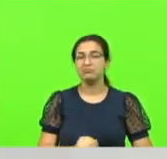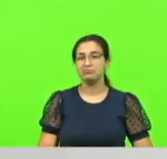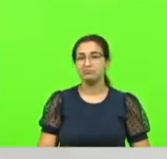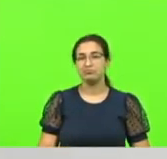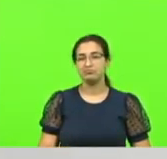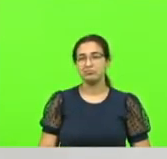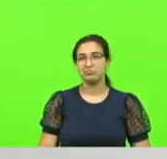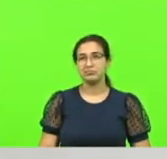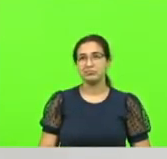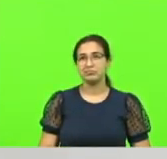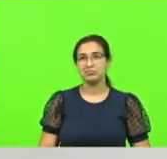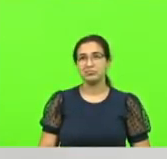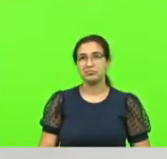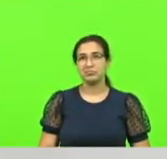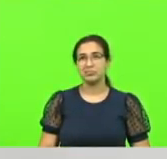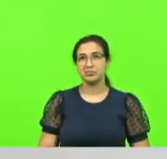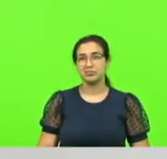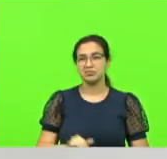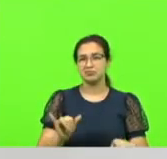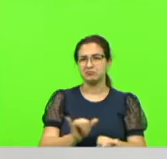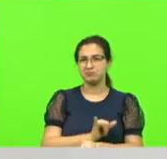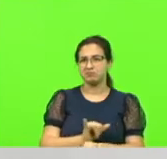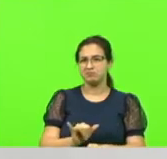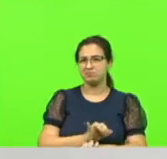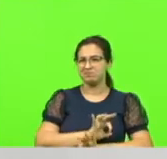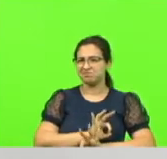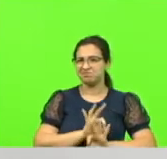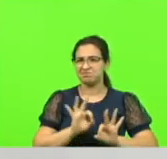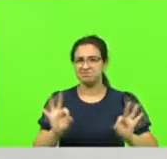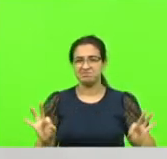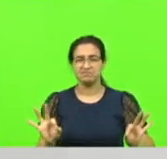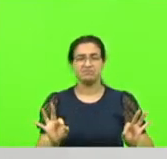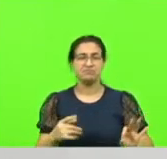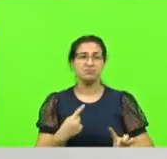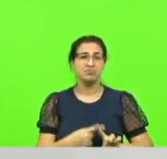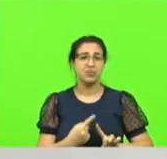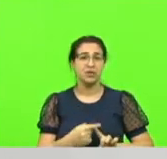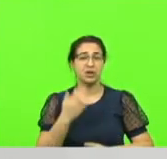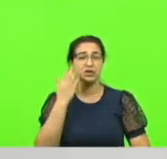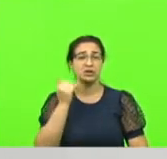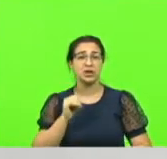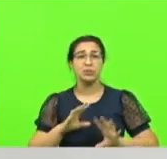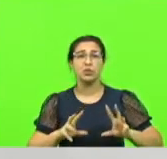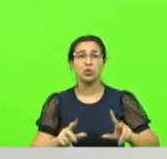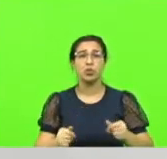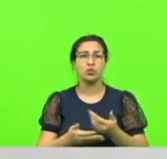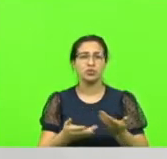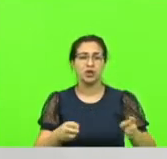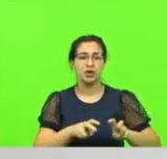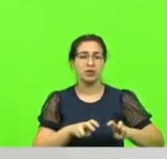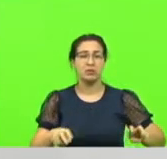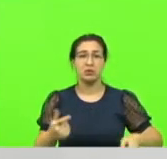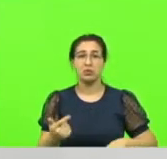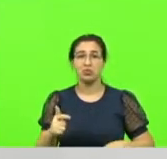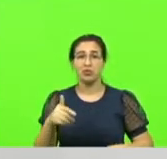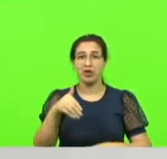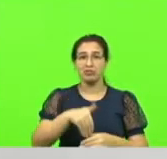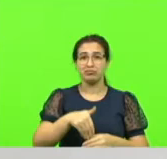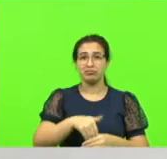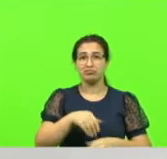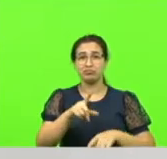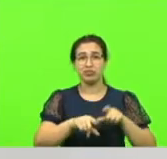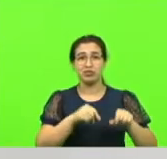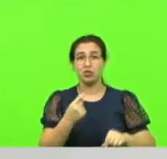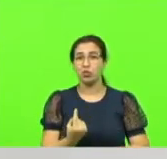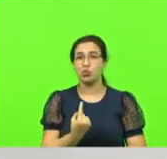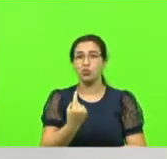extraordinária estratégia dele, sabendo que todos os outros membros da mesa não tinham sido eleitos, e ele, como o único que estava no